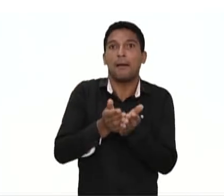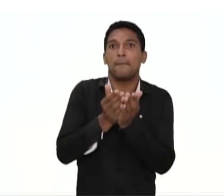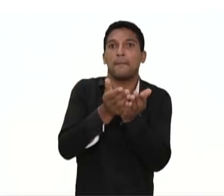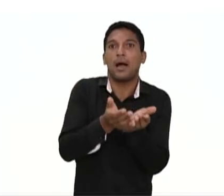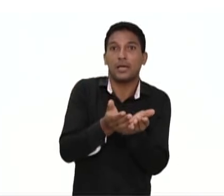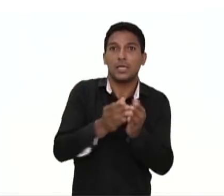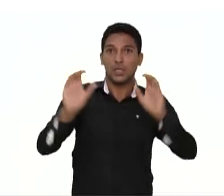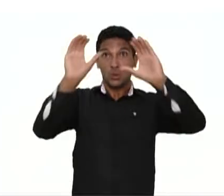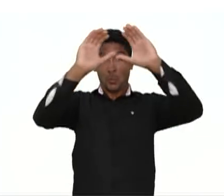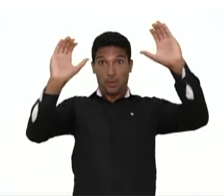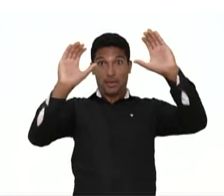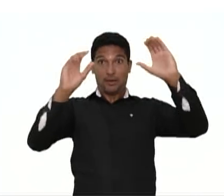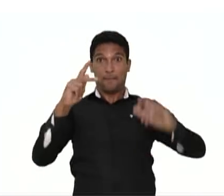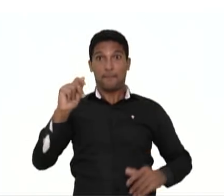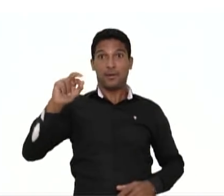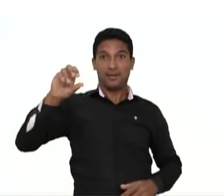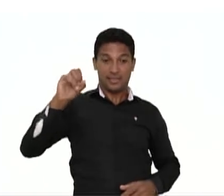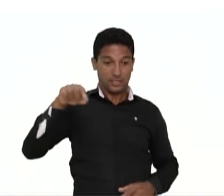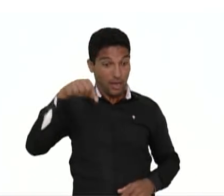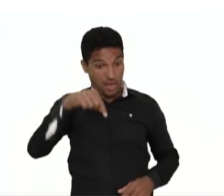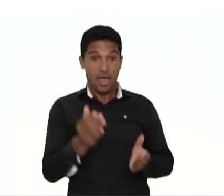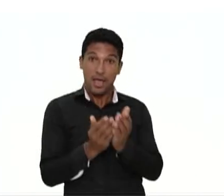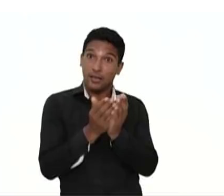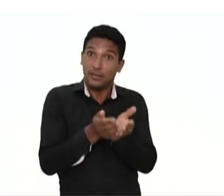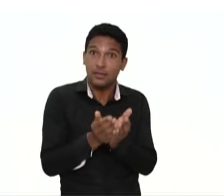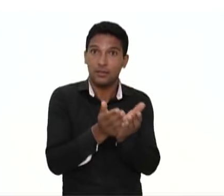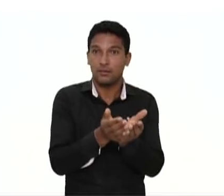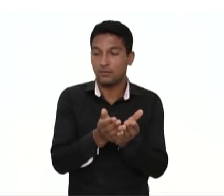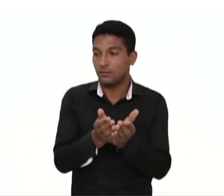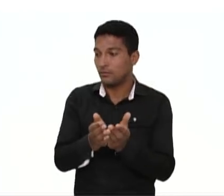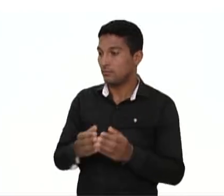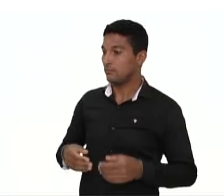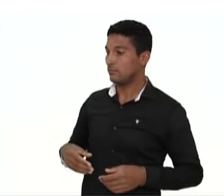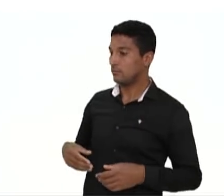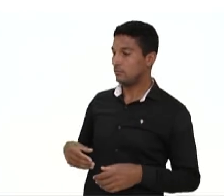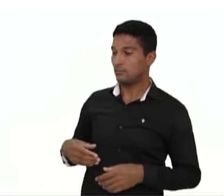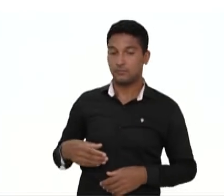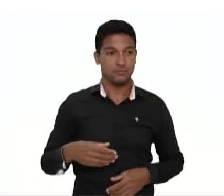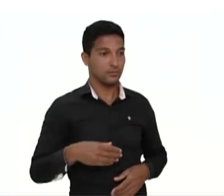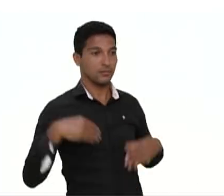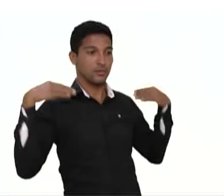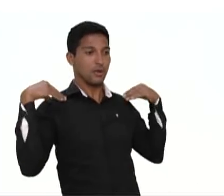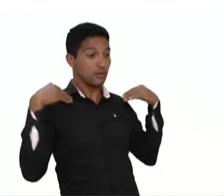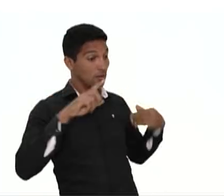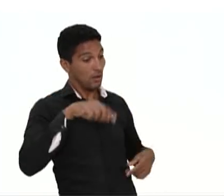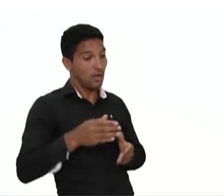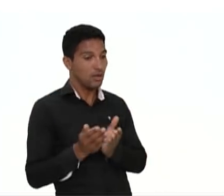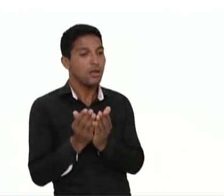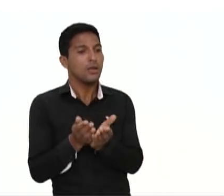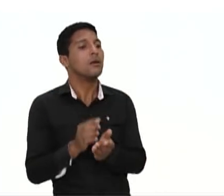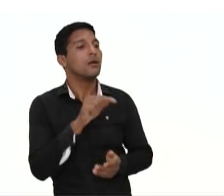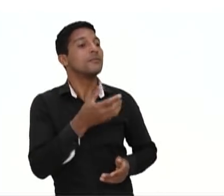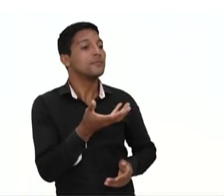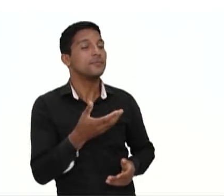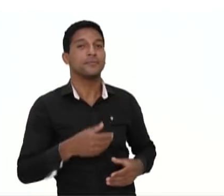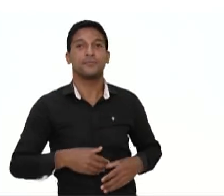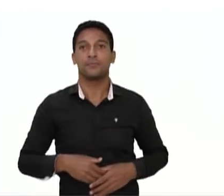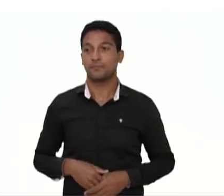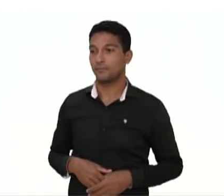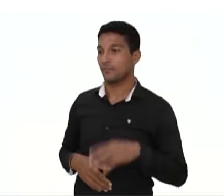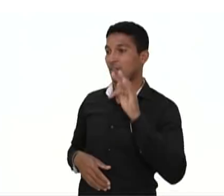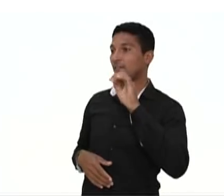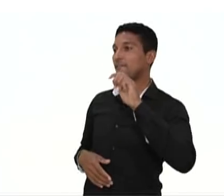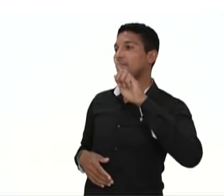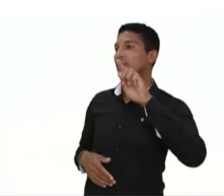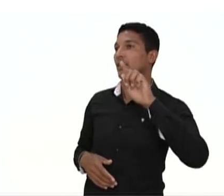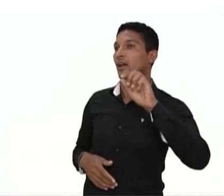é esta em que navegais? Anjo, esta é. Que demandais?